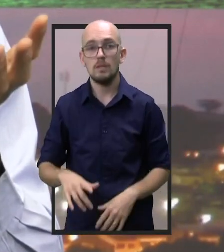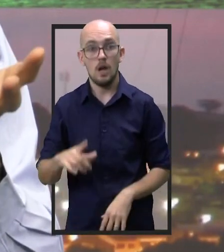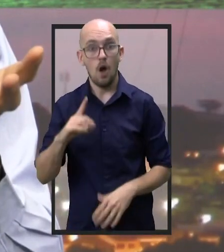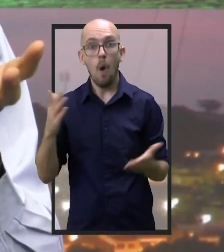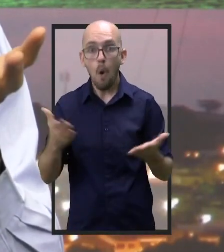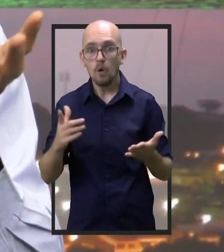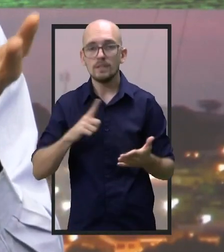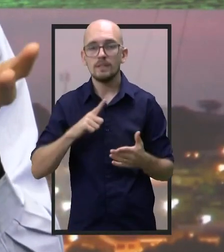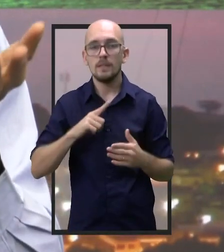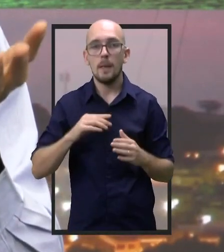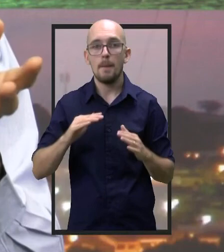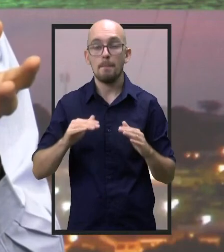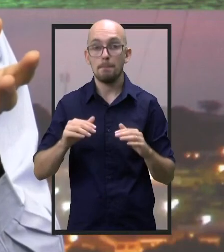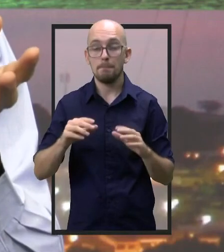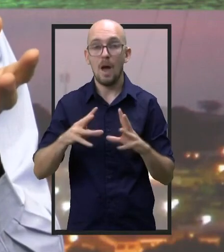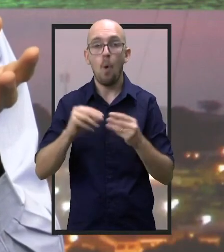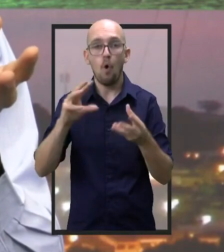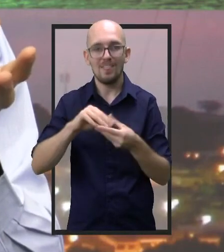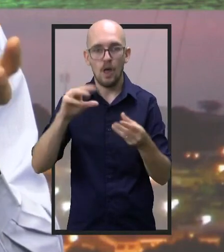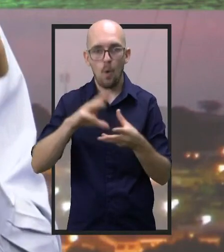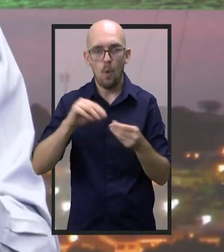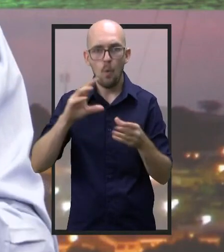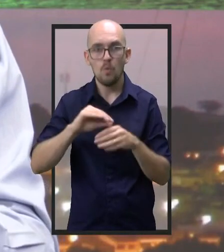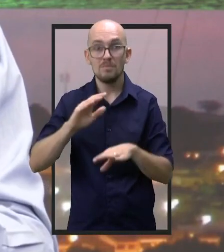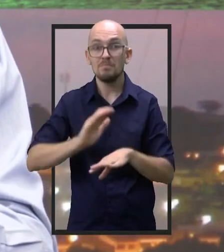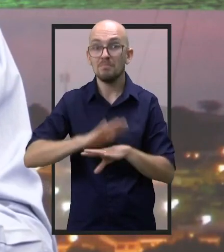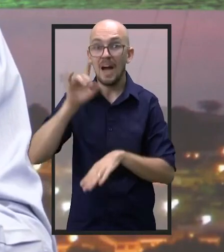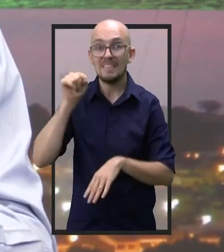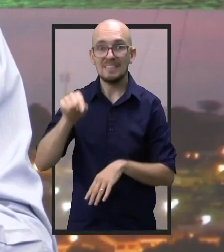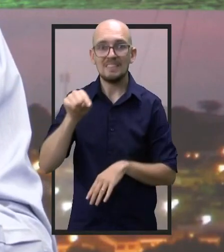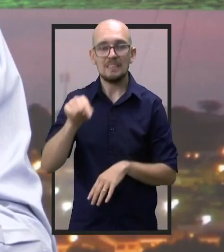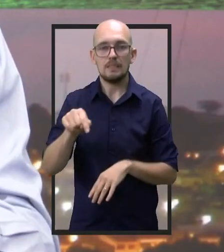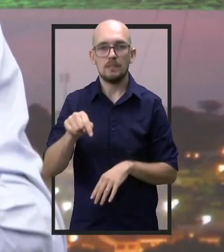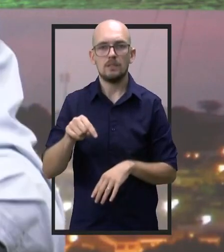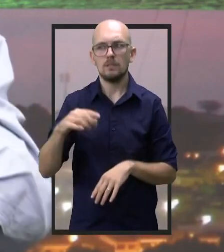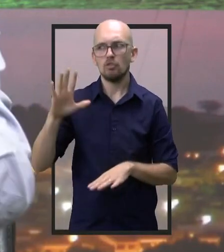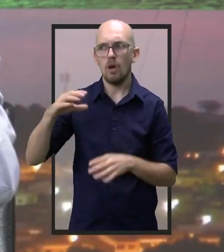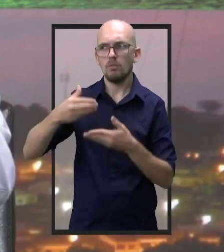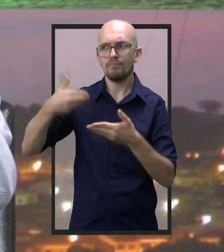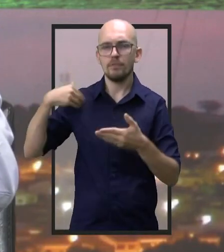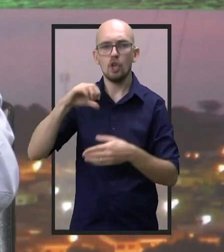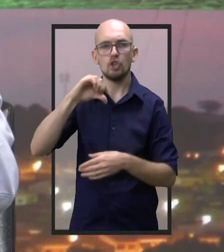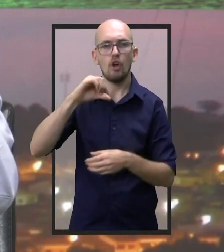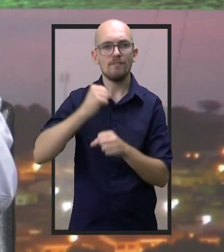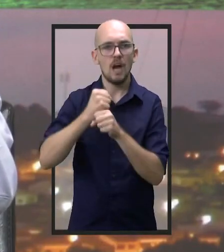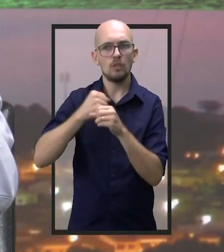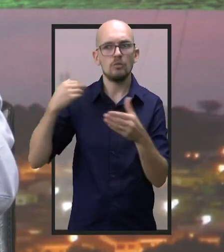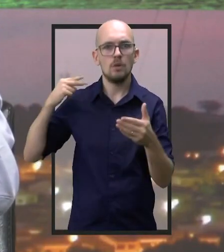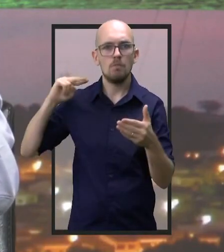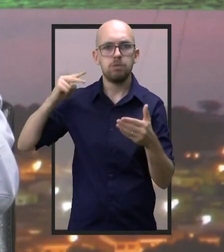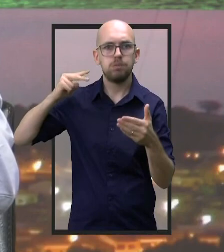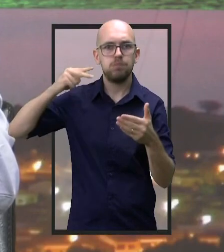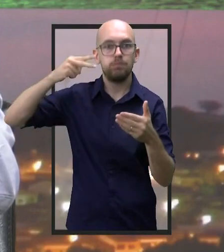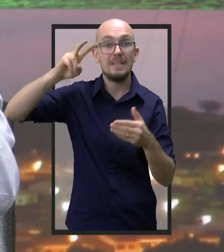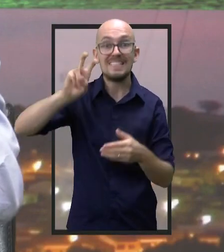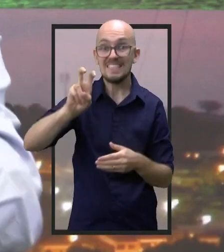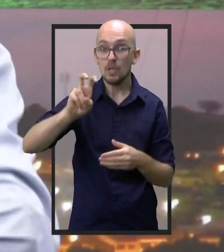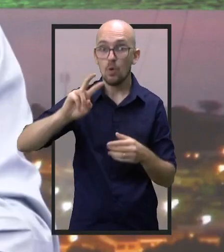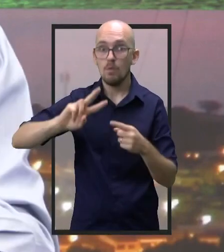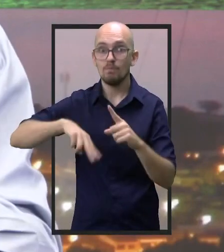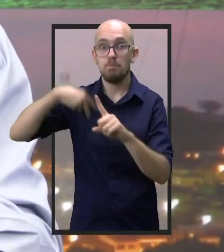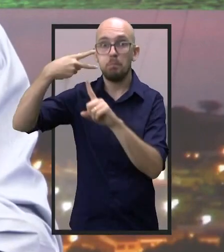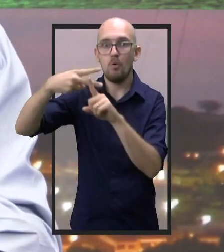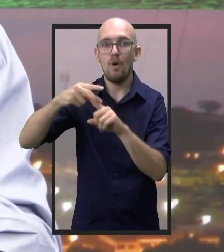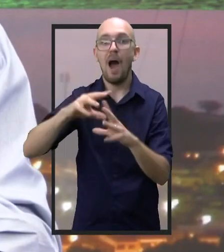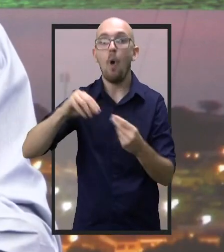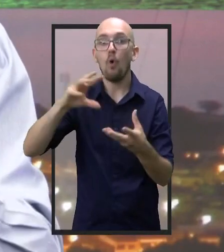de produtividade de algodão de sequeiro. Em 9 anos, multiplicou por 5 a produção de